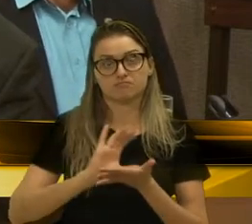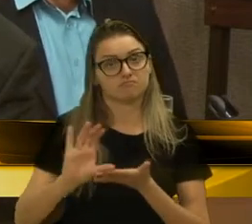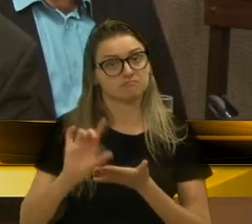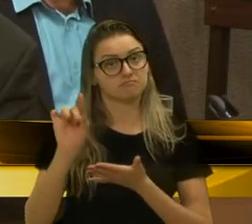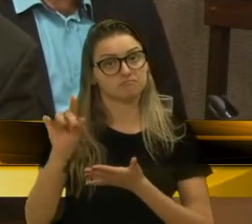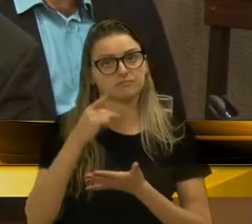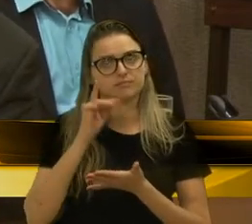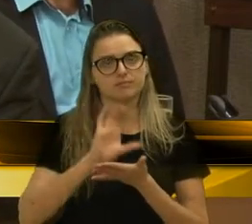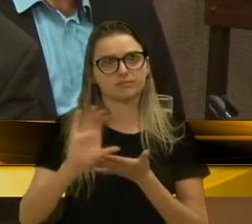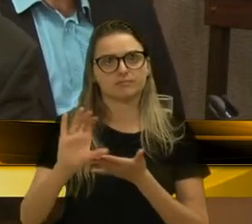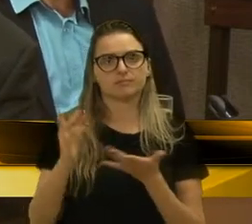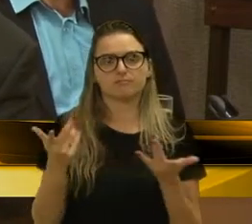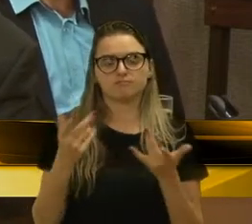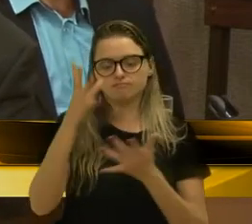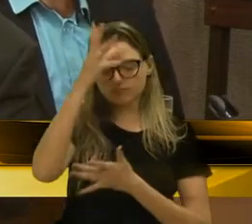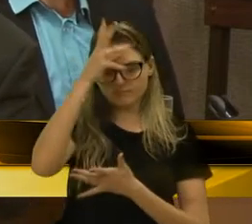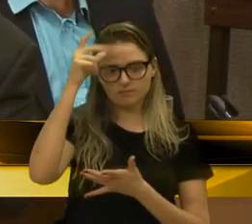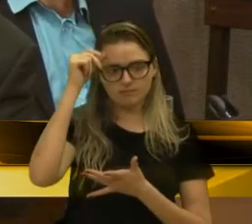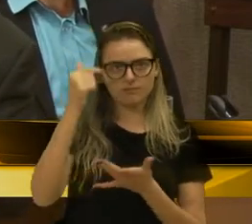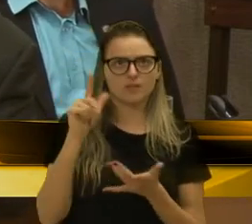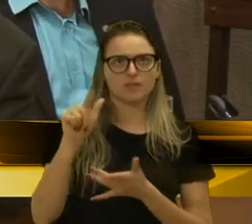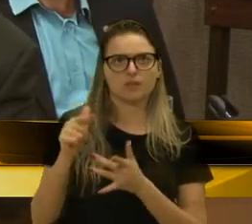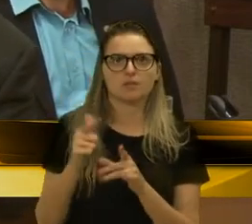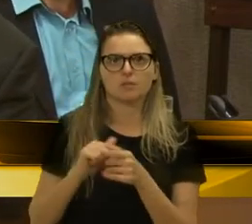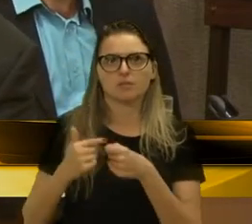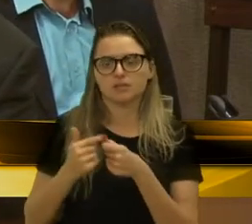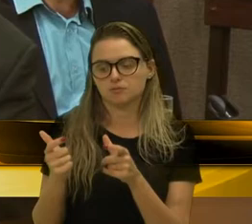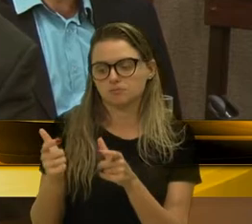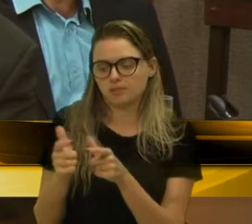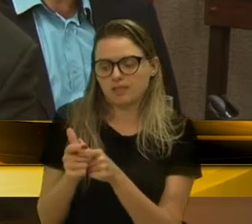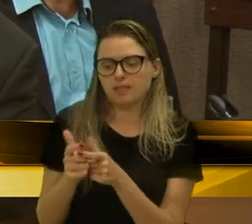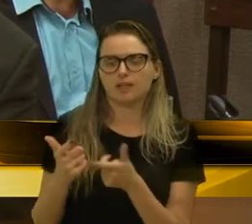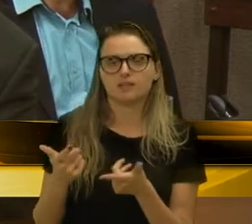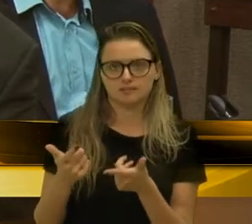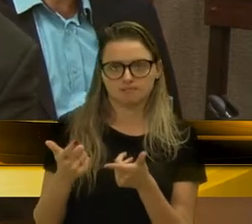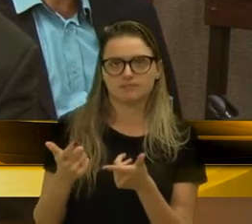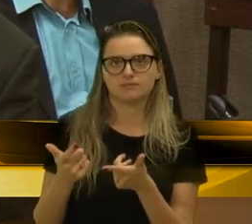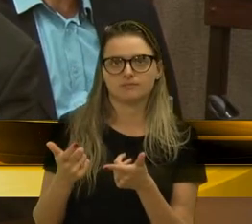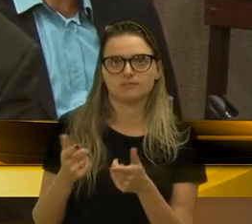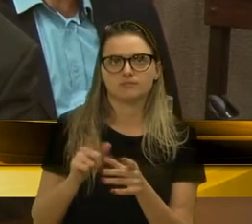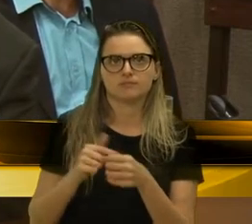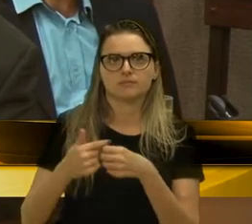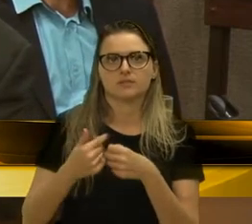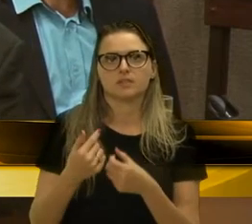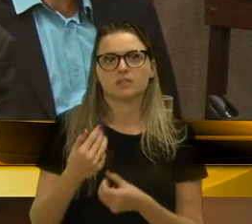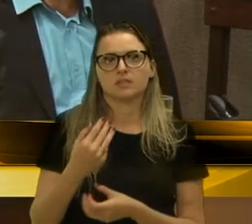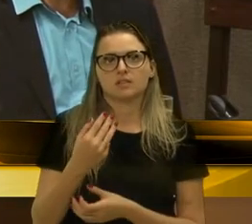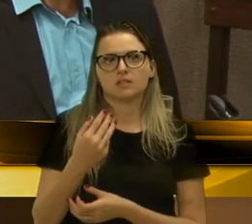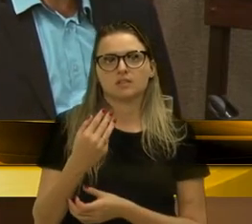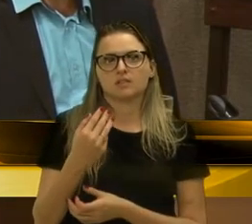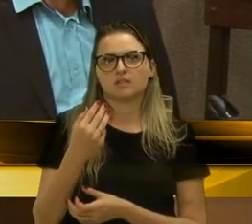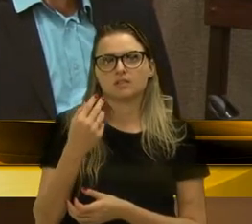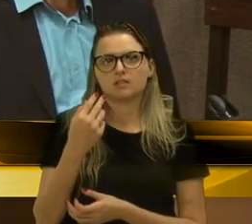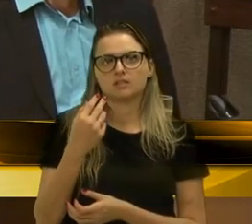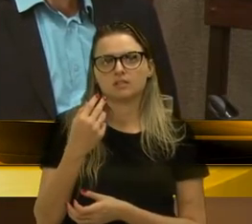disse, que um município que é menor de que tantos outros bairros, um município de